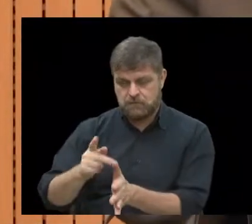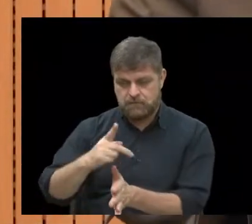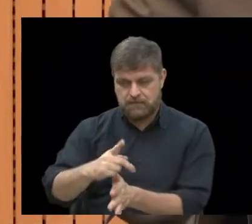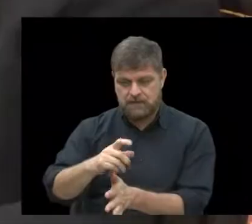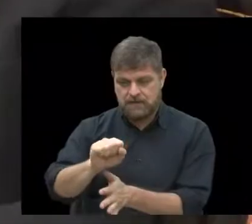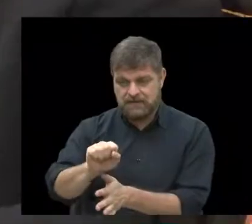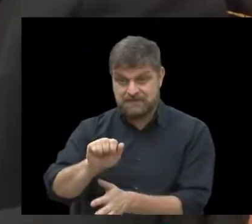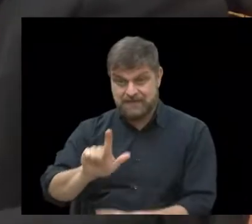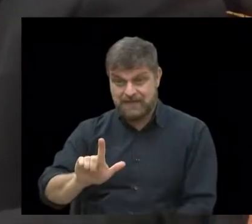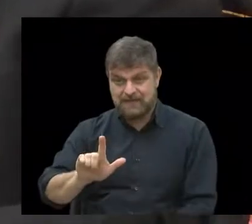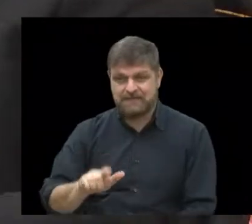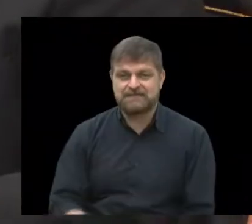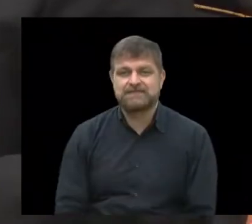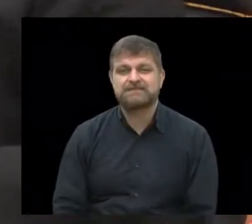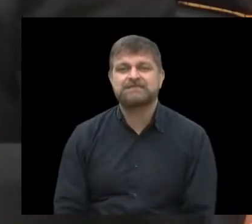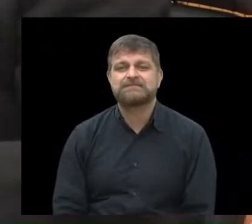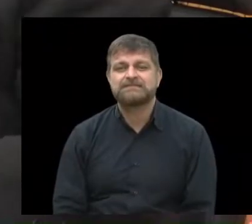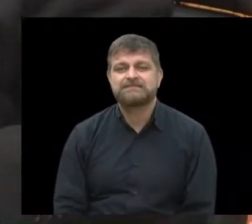PSL.